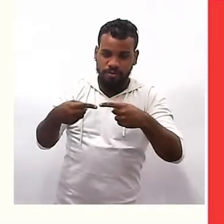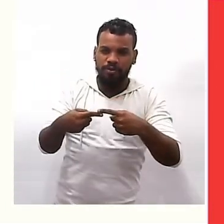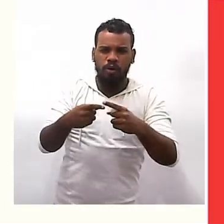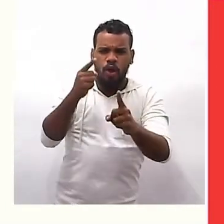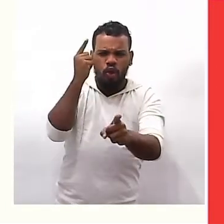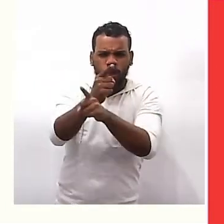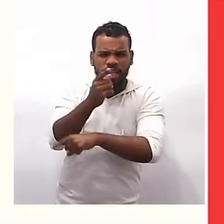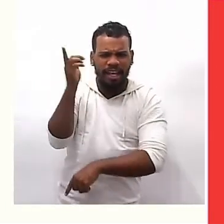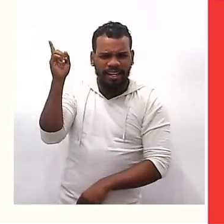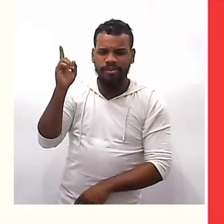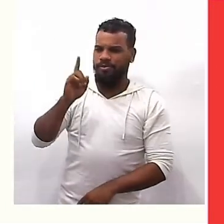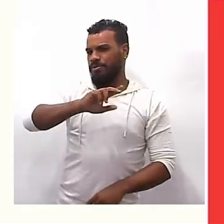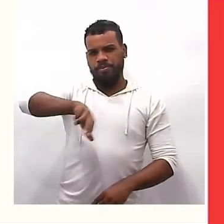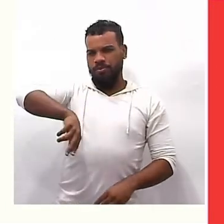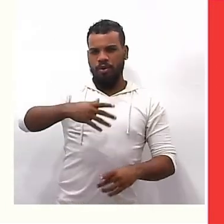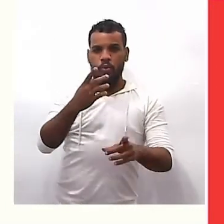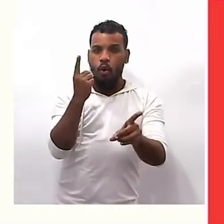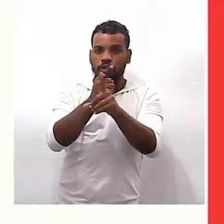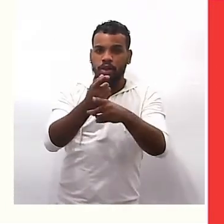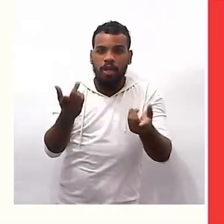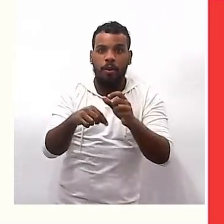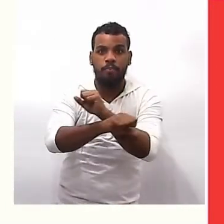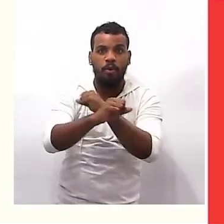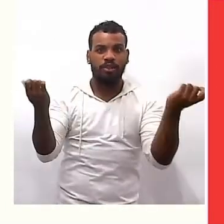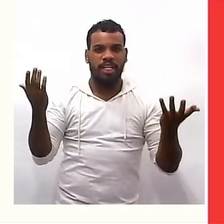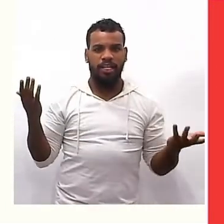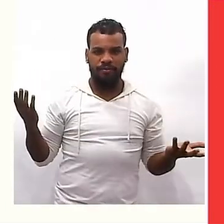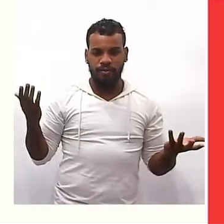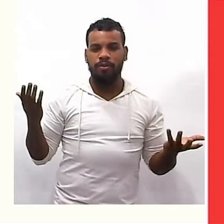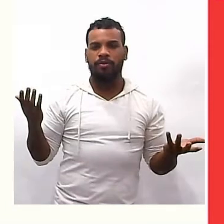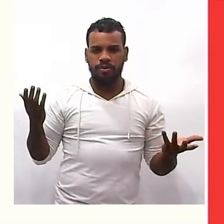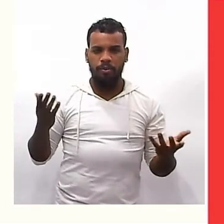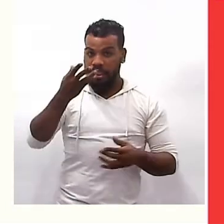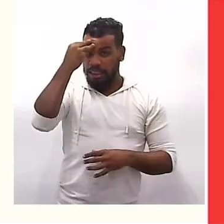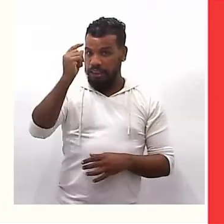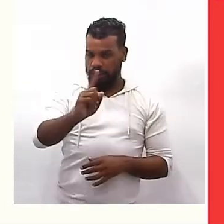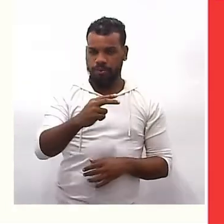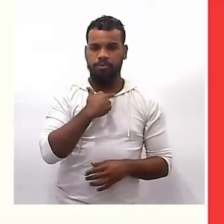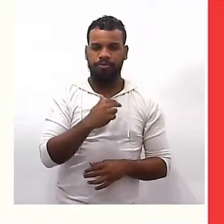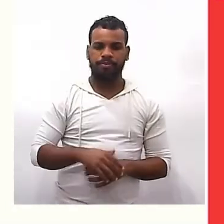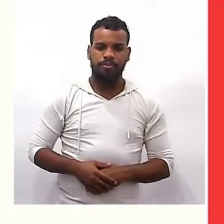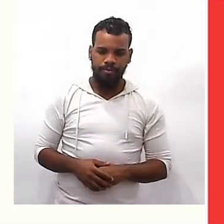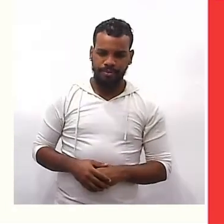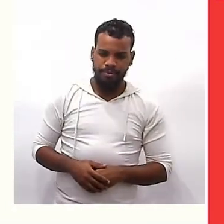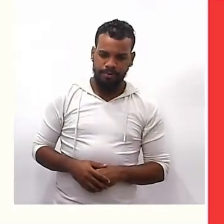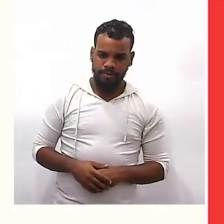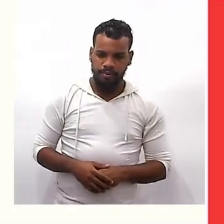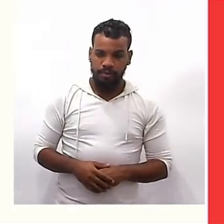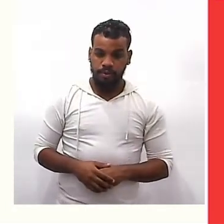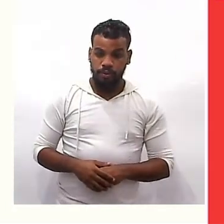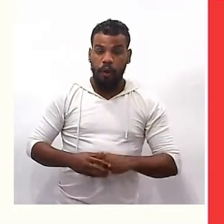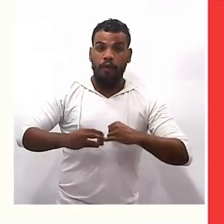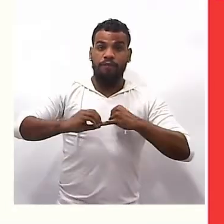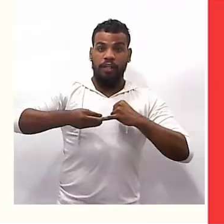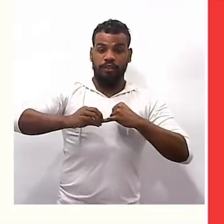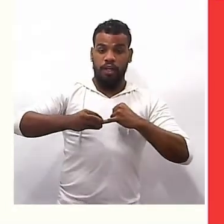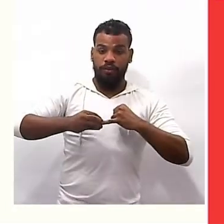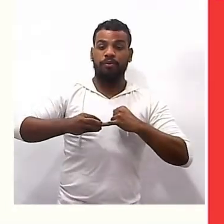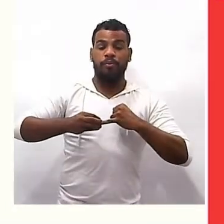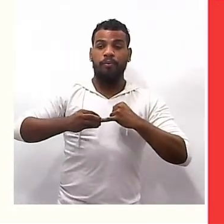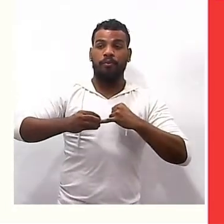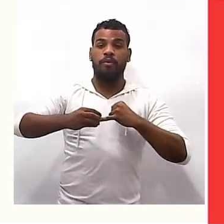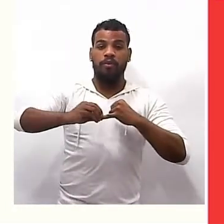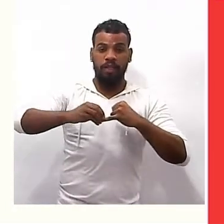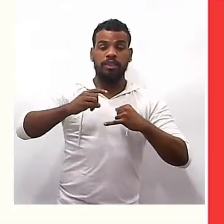encontrar isso aí. Tá? Na soja você não vai encontrar glicogênio, não pode esquecer disso. Aí na letra D, o feijão, pois